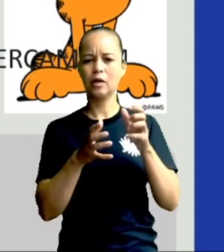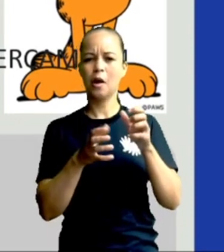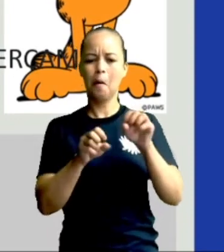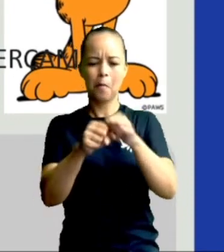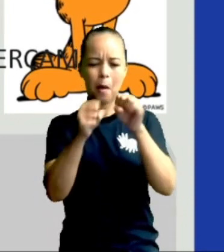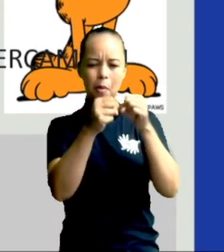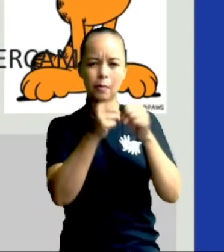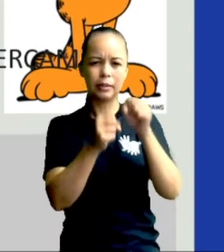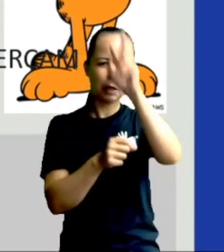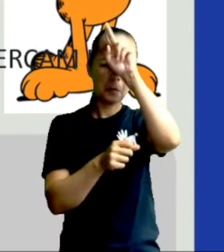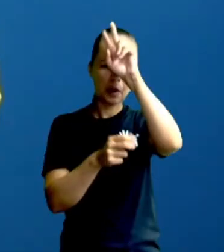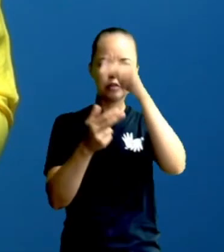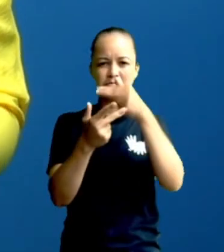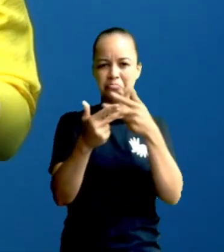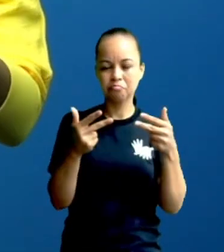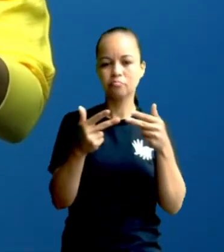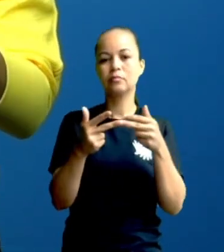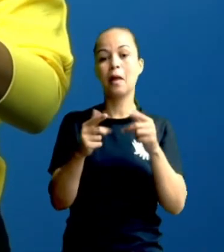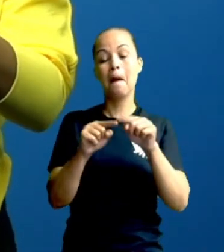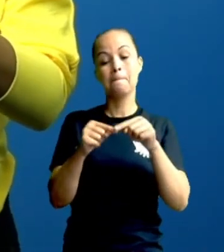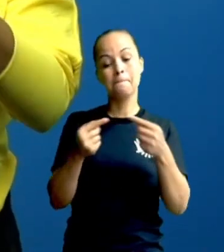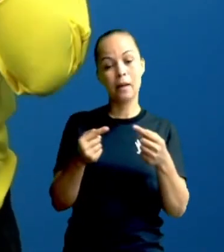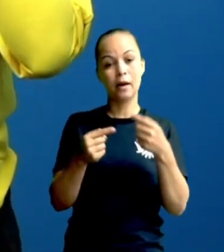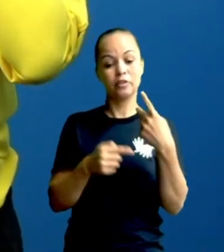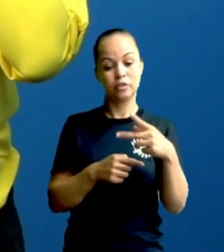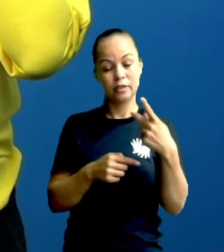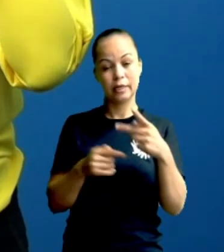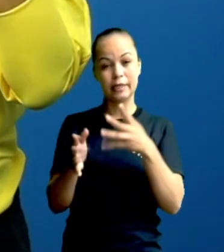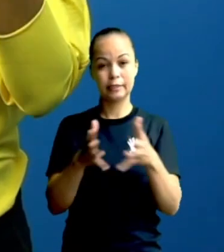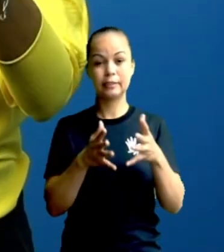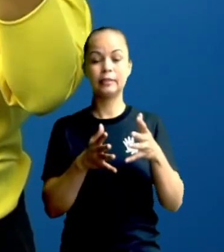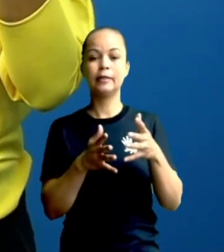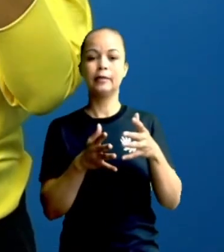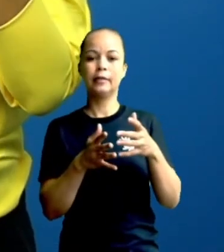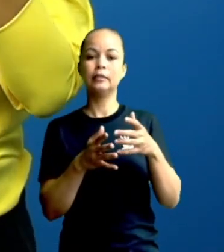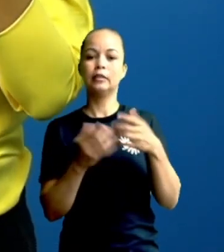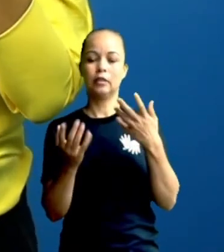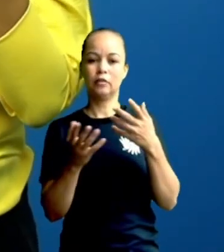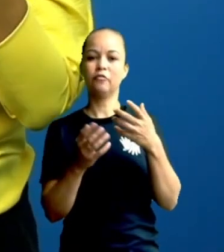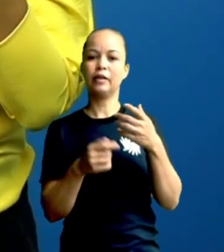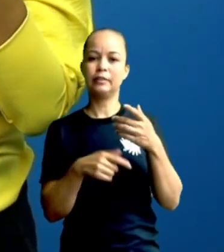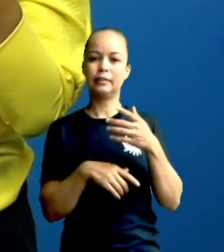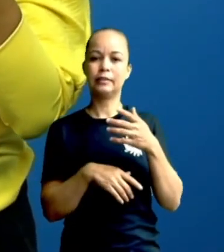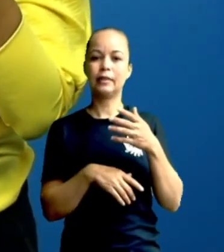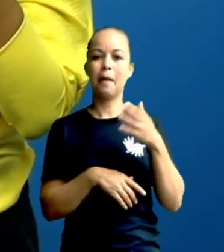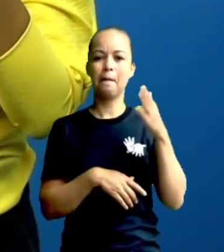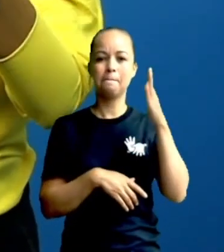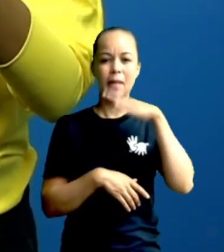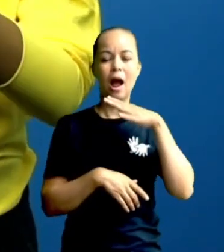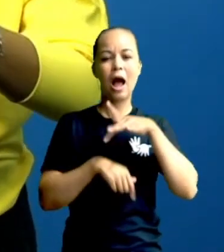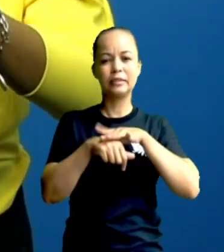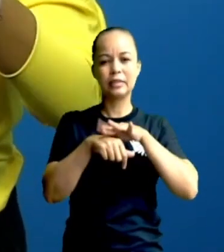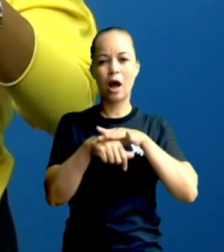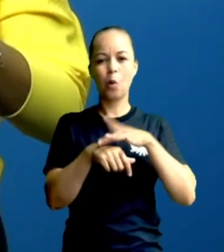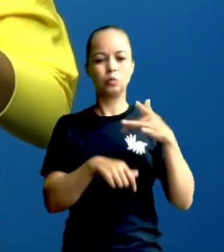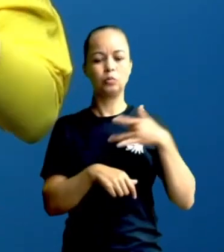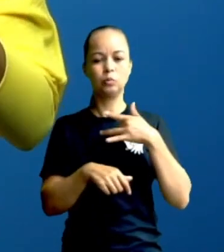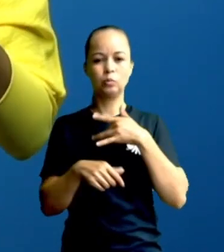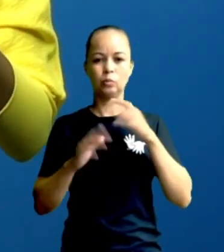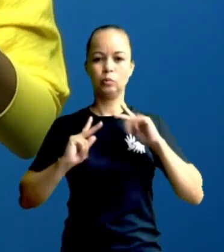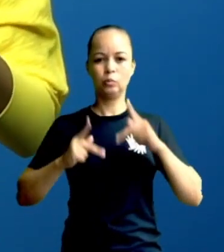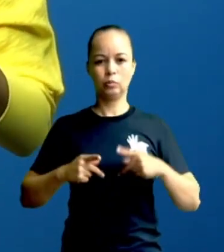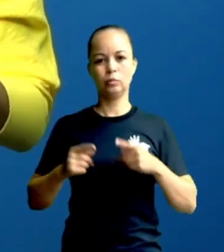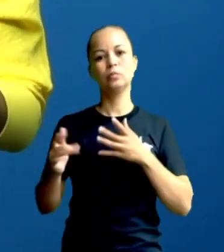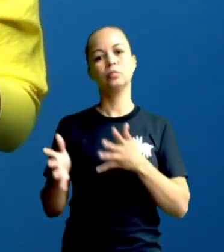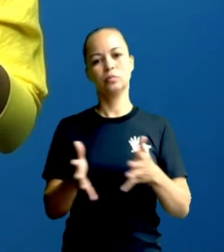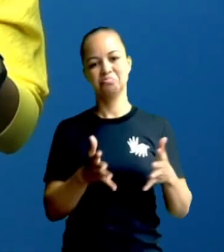matar algumas pragas, mas que esses agrotóxicos também fazem muito mal para a saúde humana. Tanto que na aula que eu